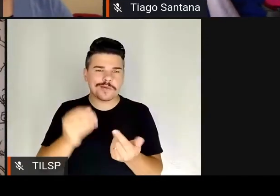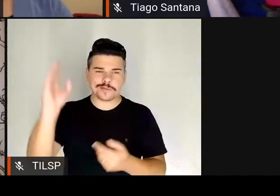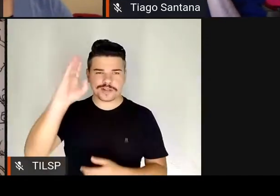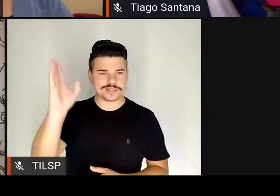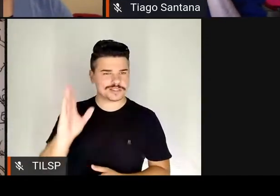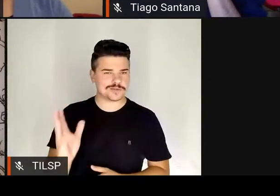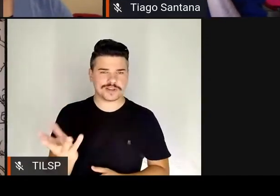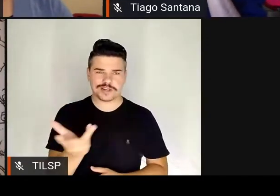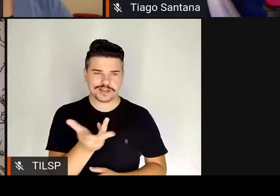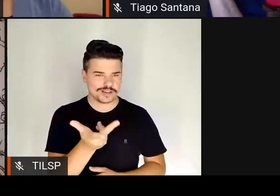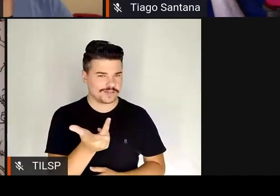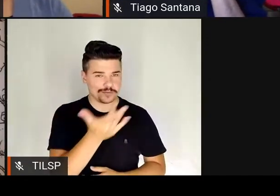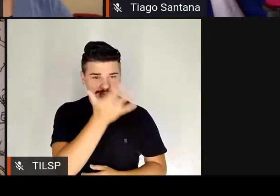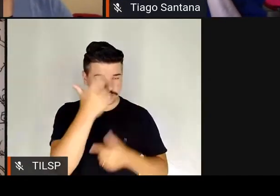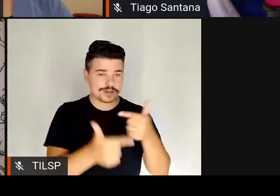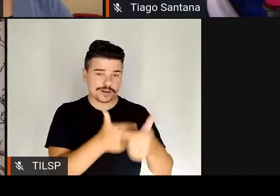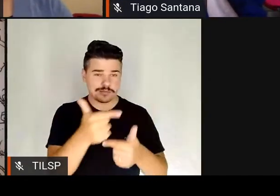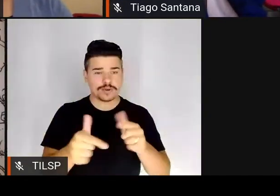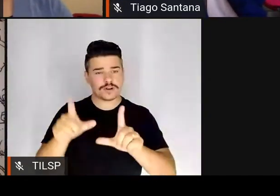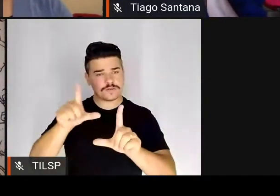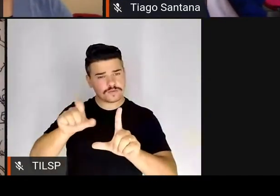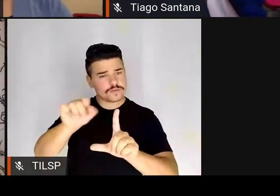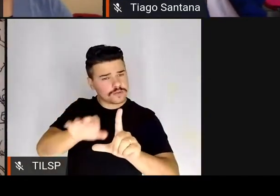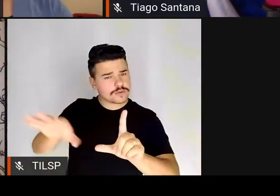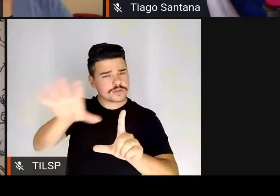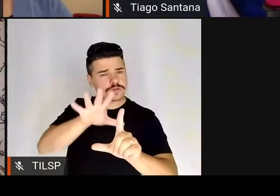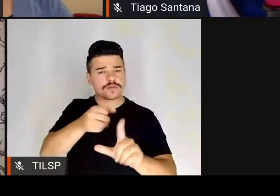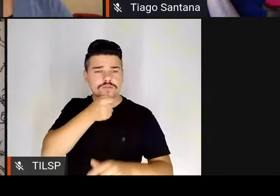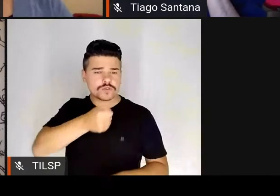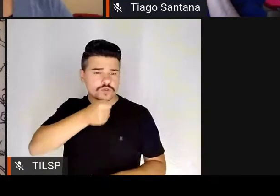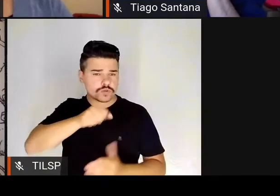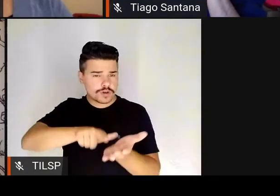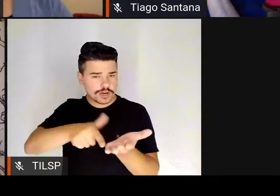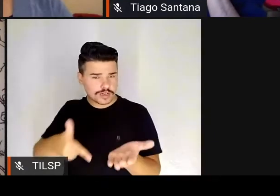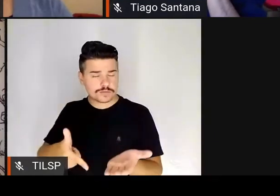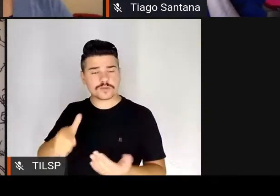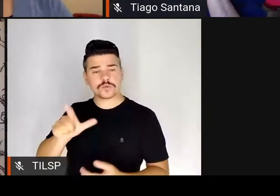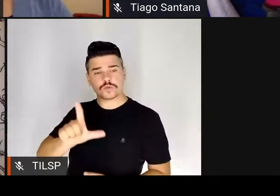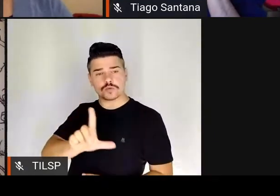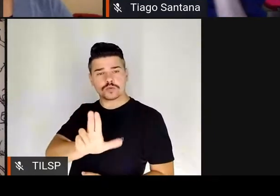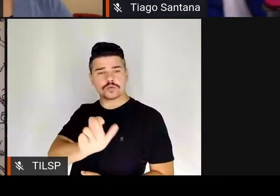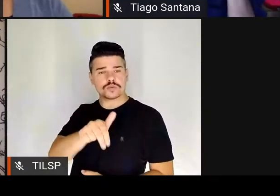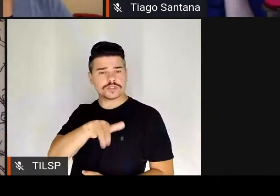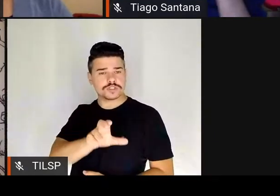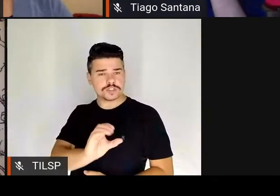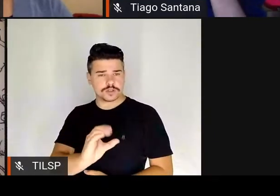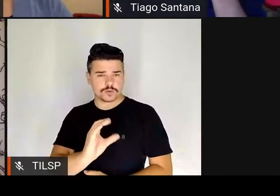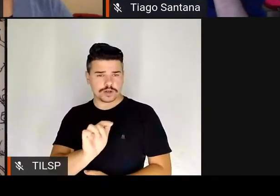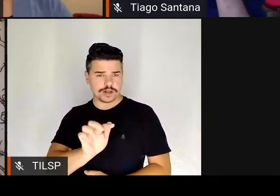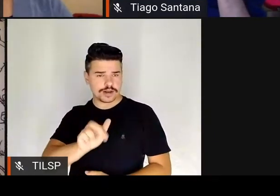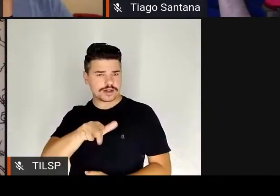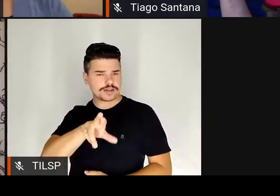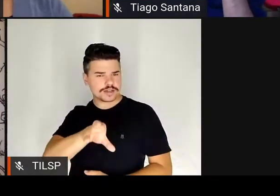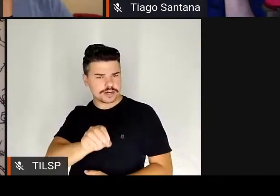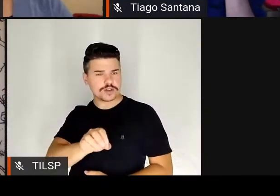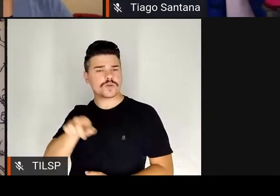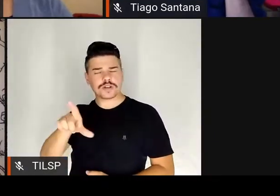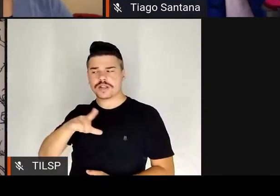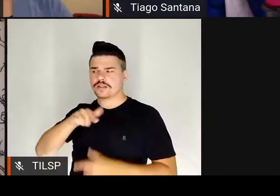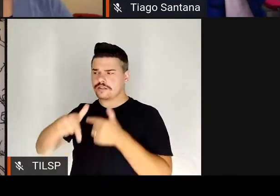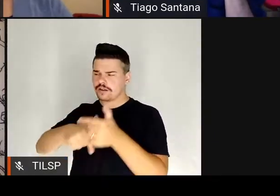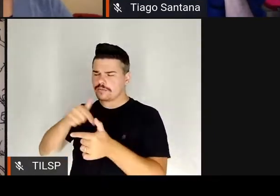quem faz jornalismo e fotojornalismo. Então essa obra do Luciano Carneiro, ela me parece muito atual por vários aspectos, assim,